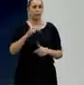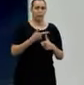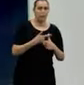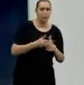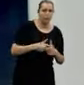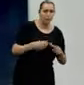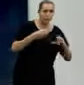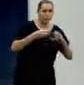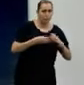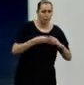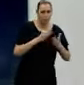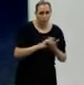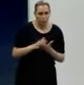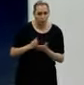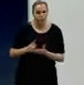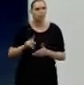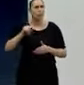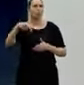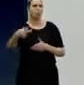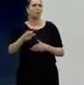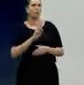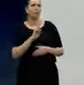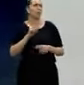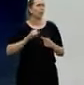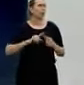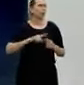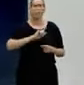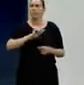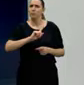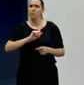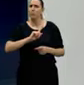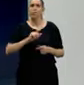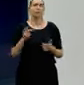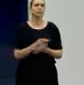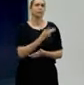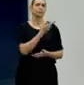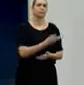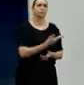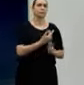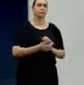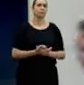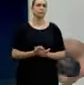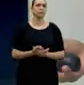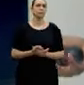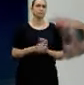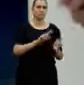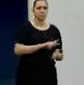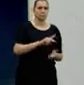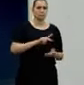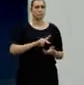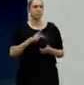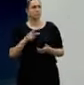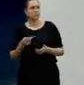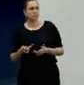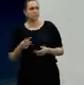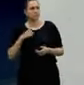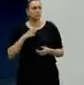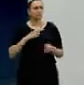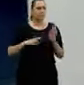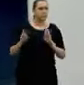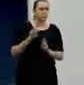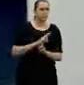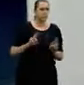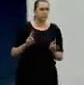celular. Mas vamos ver as outras, né? Por que não está correto? Transporte passivo, ele está mais relacionado